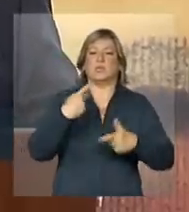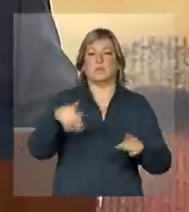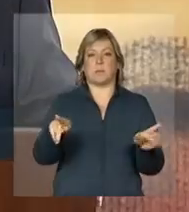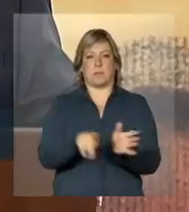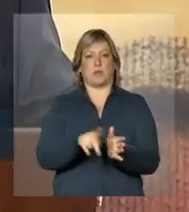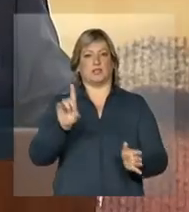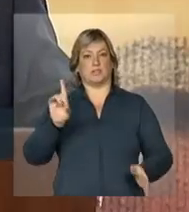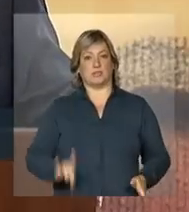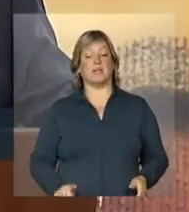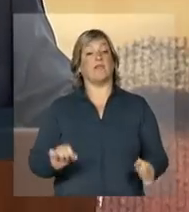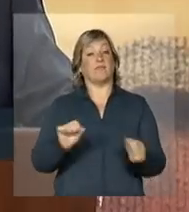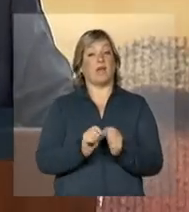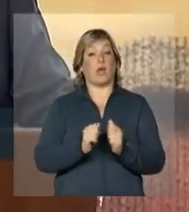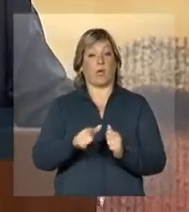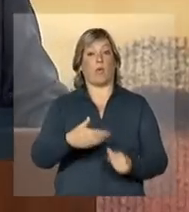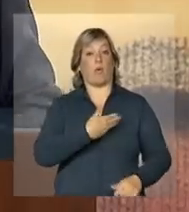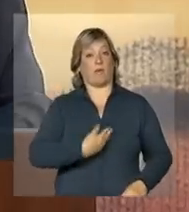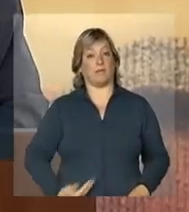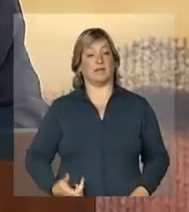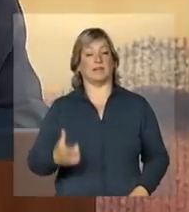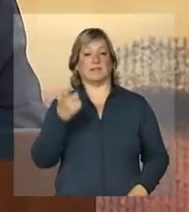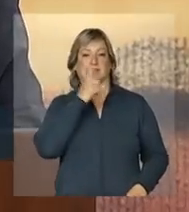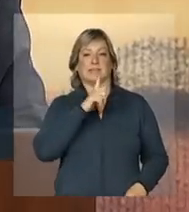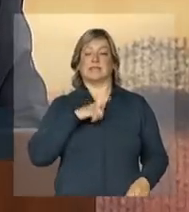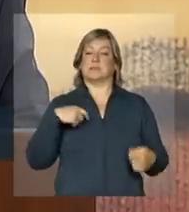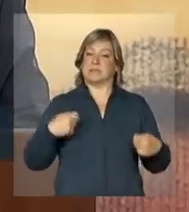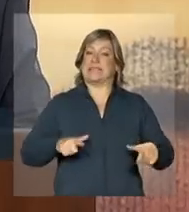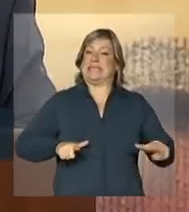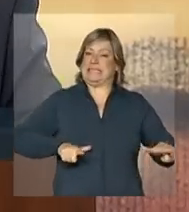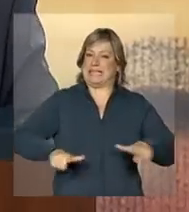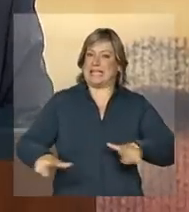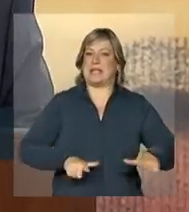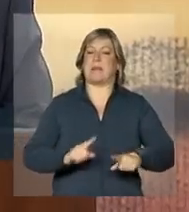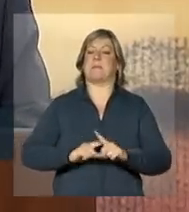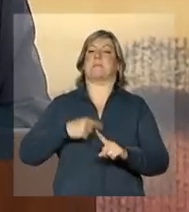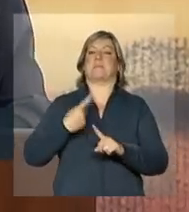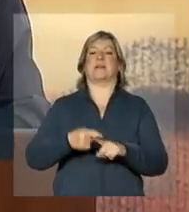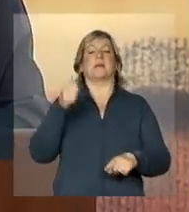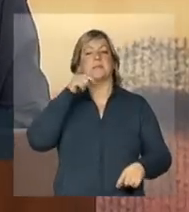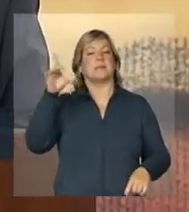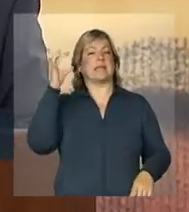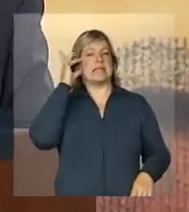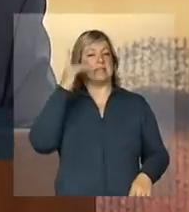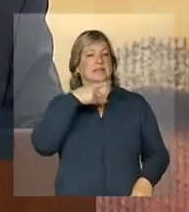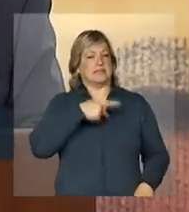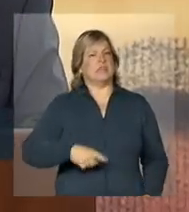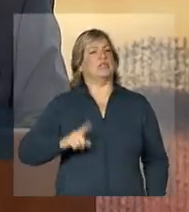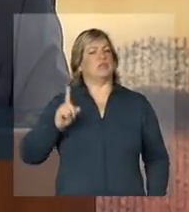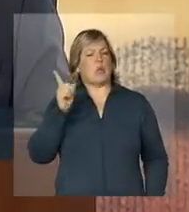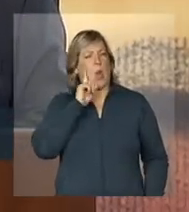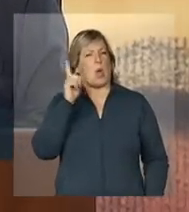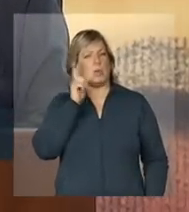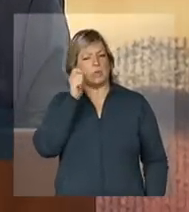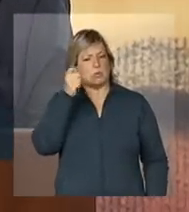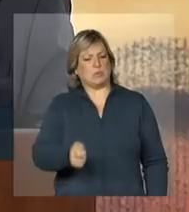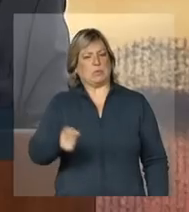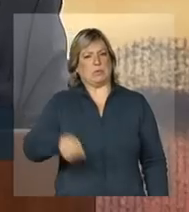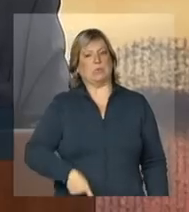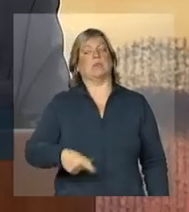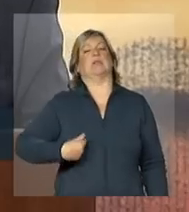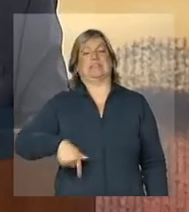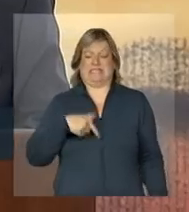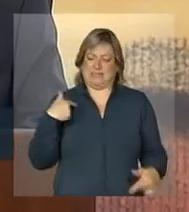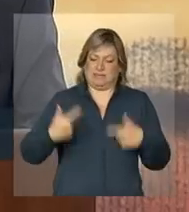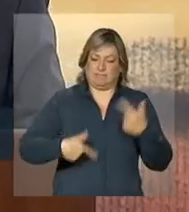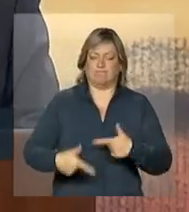e fazem com que o governo também tenha que trabalhar mais é o que a presidenta nos cobra diuturnamente mais qualidade do nosso trabalho